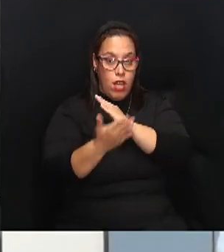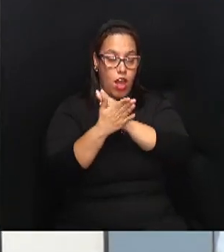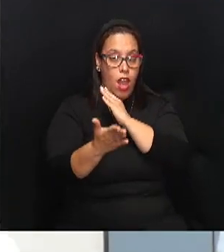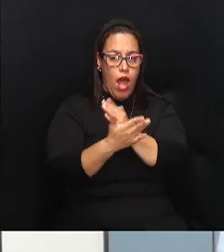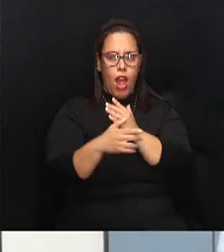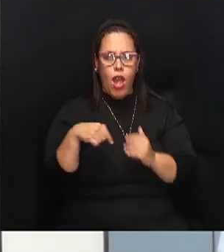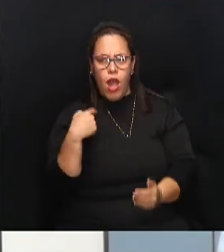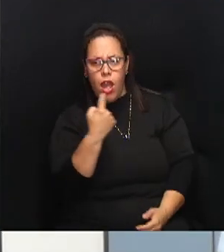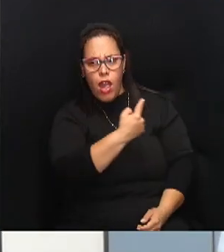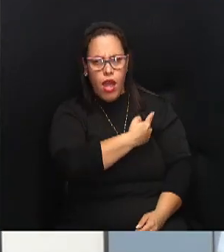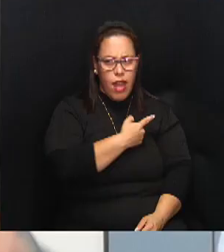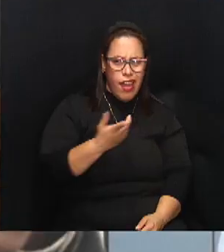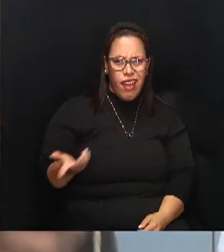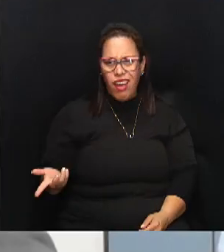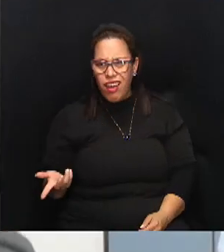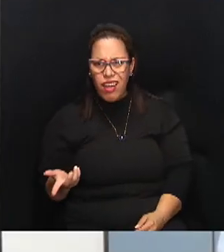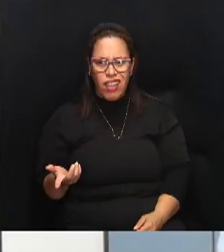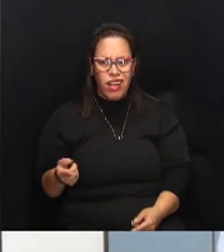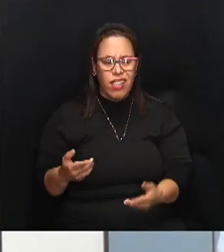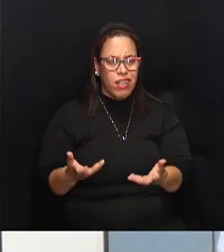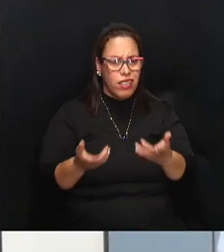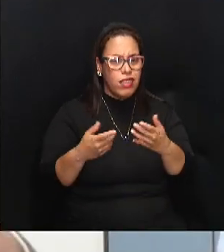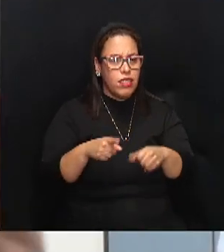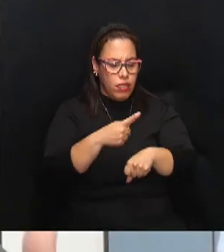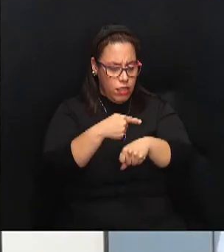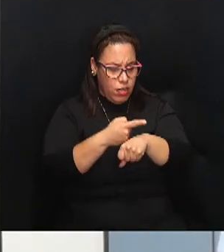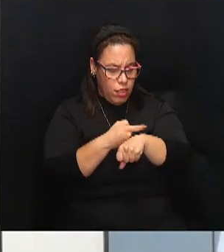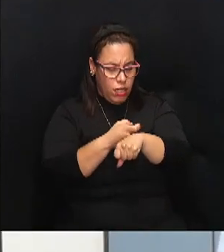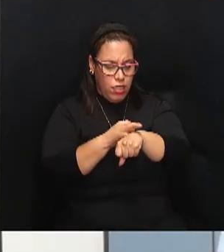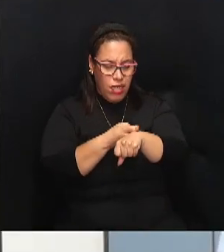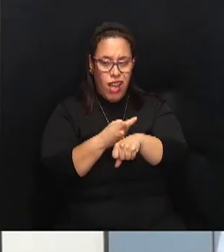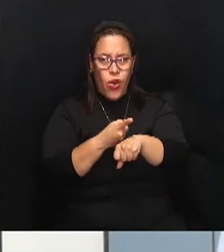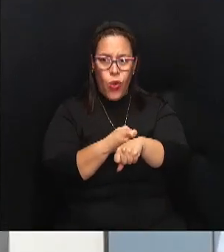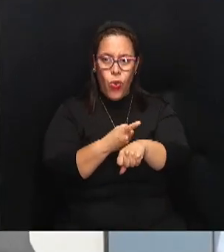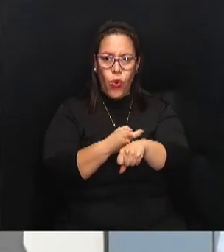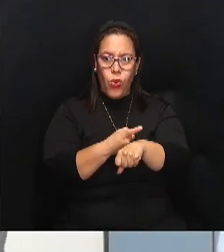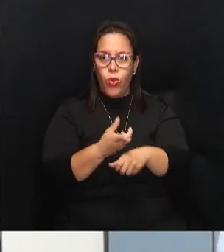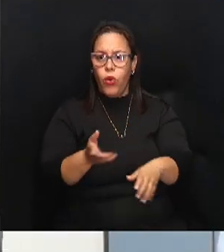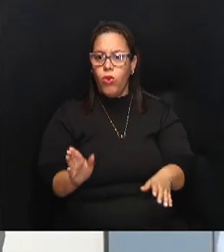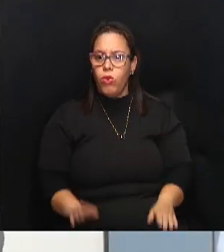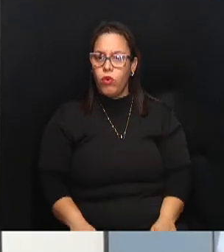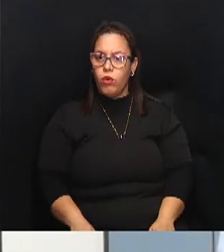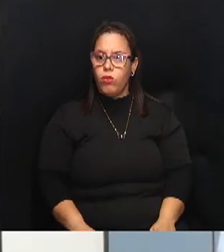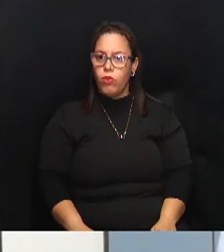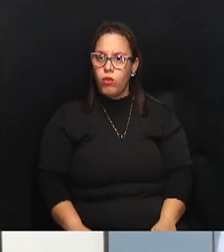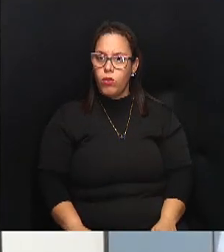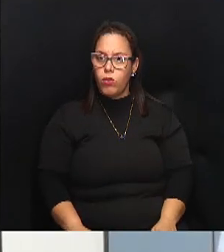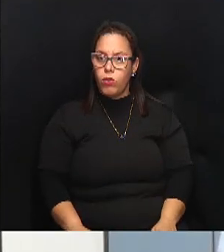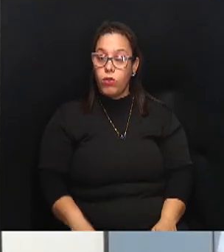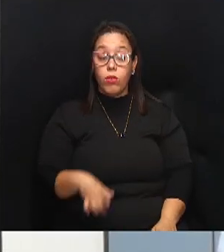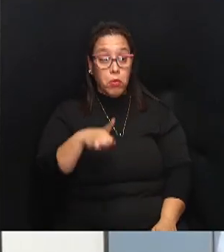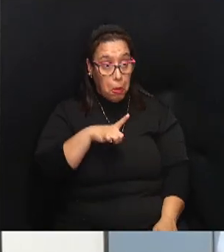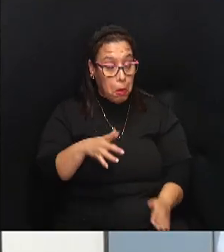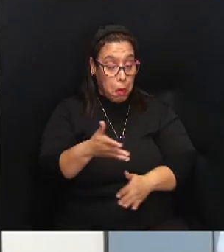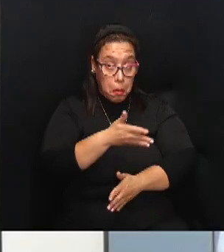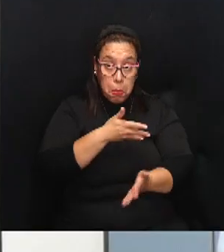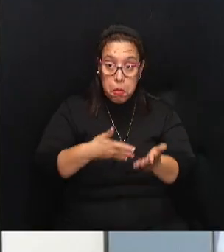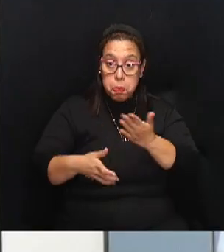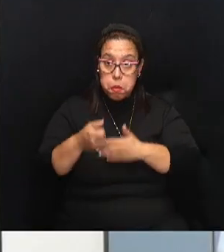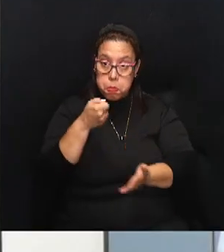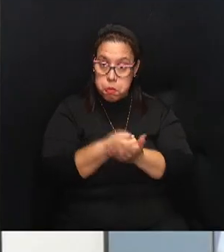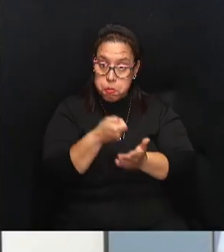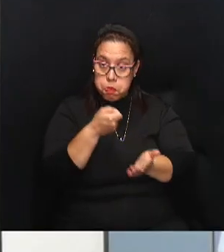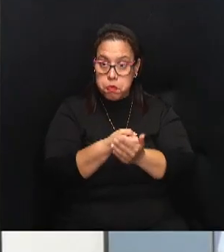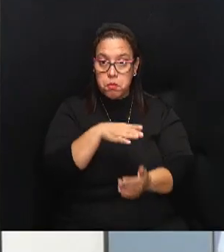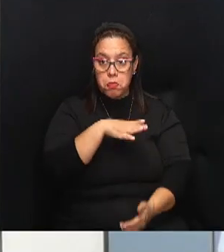gente! E a gente aqui, a gente também quer hora extra. Então tem esse corporativismo ativo no